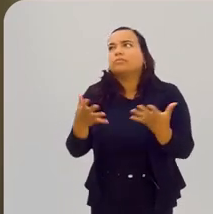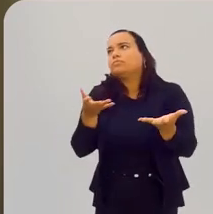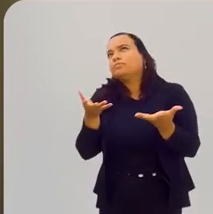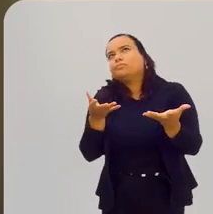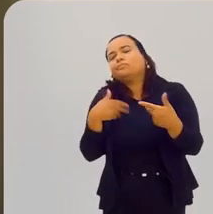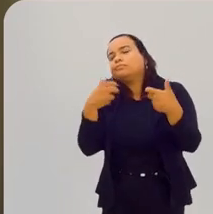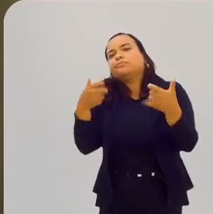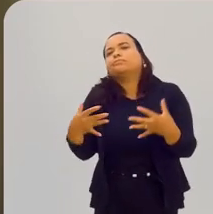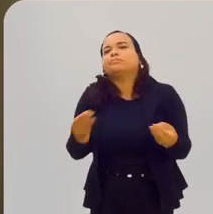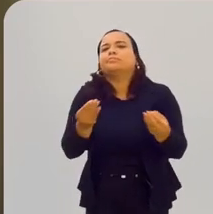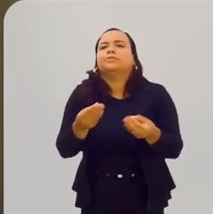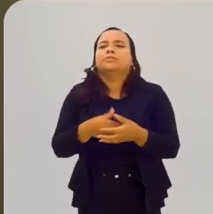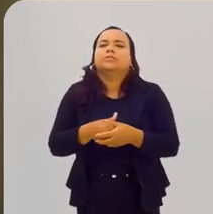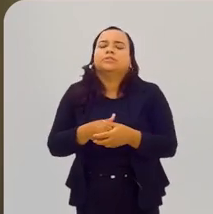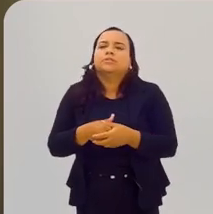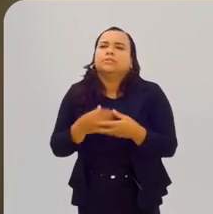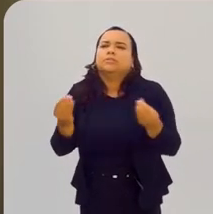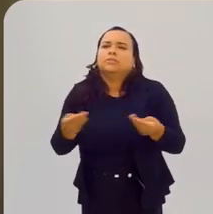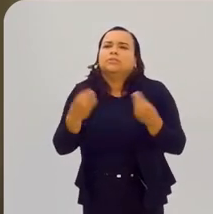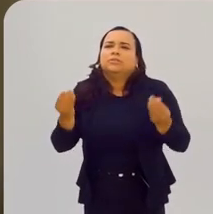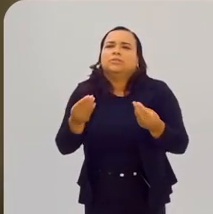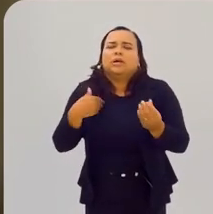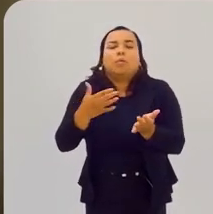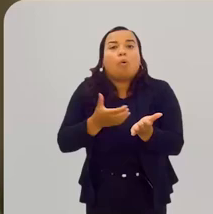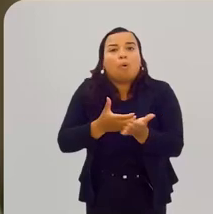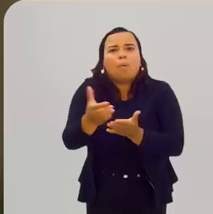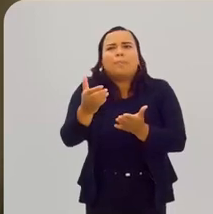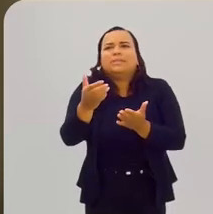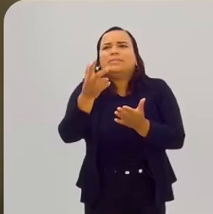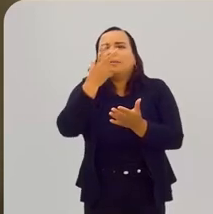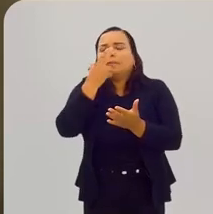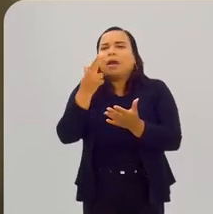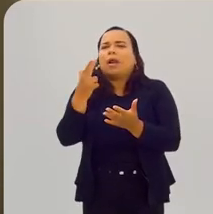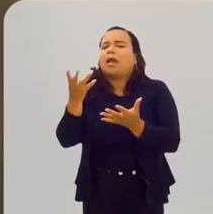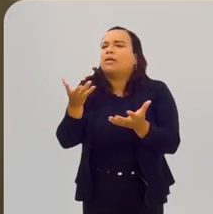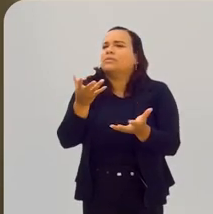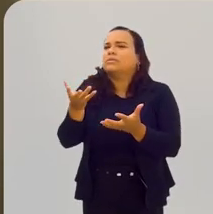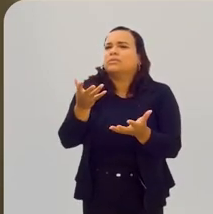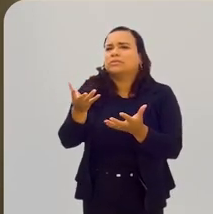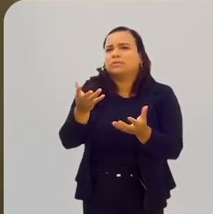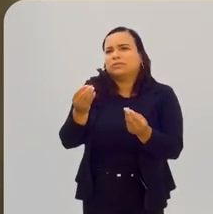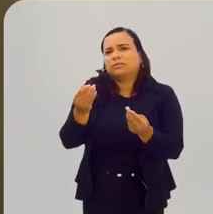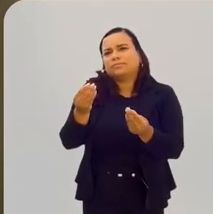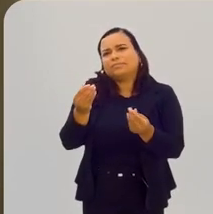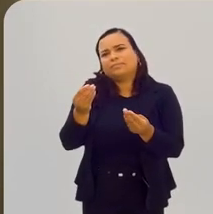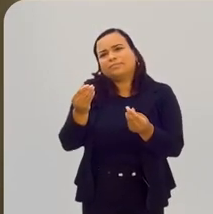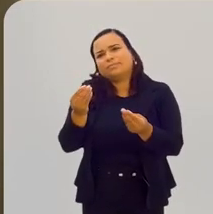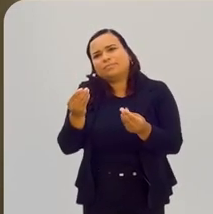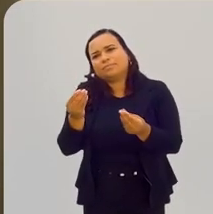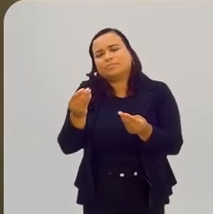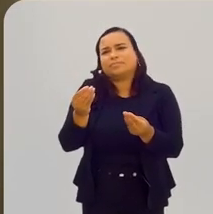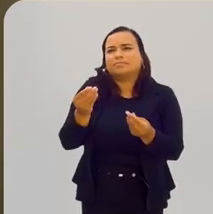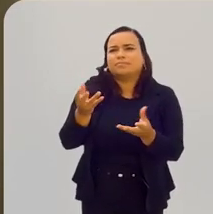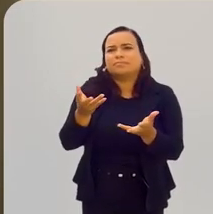eu não eu comecei a me distanciar de algumas algumas